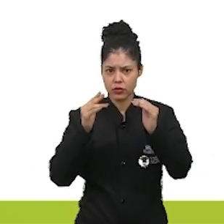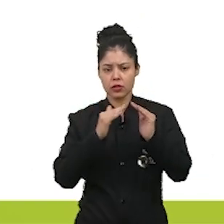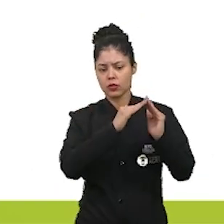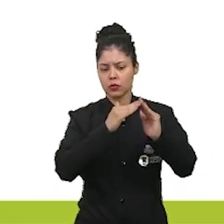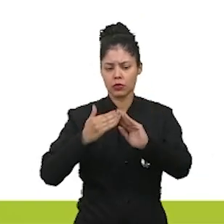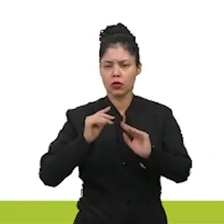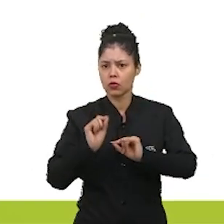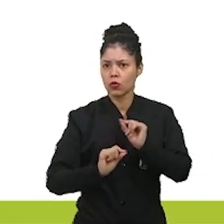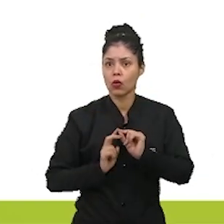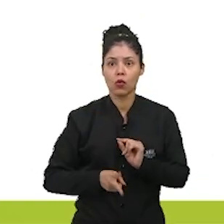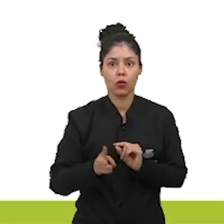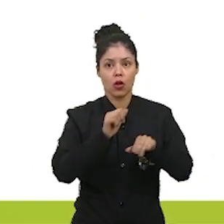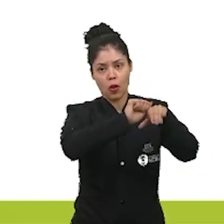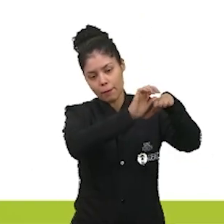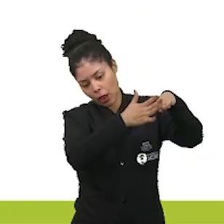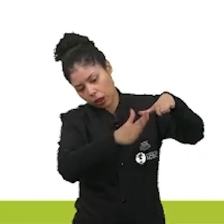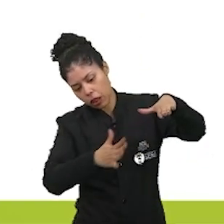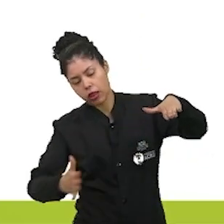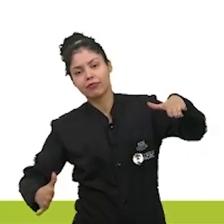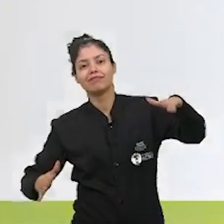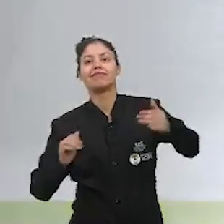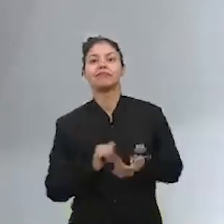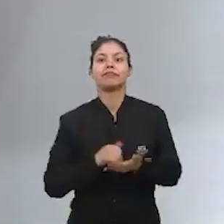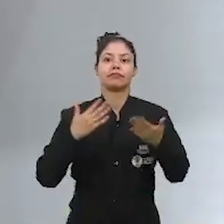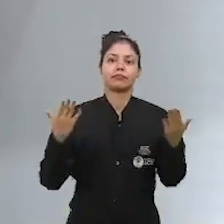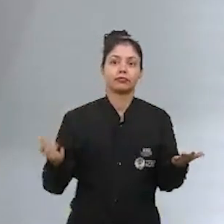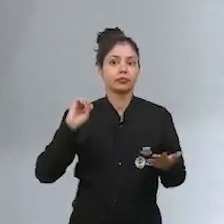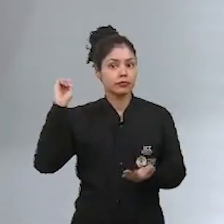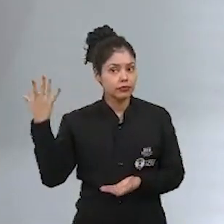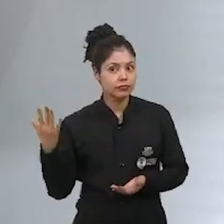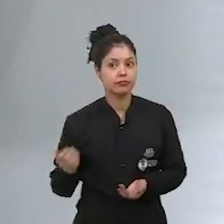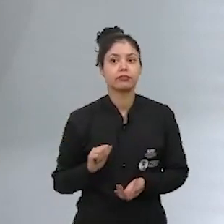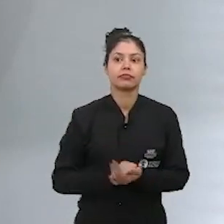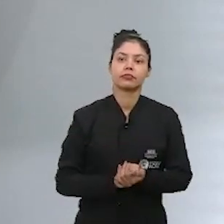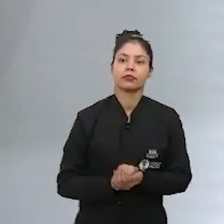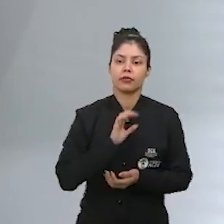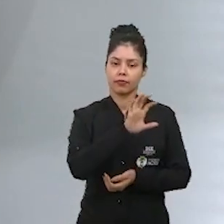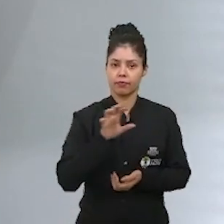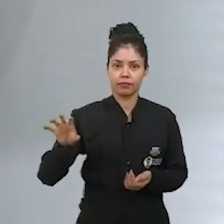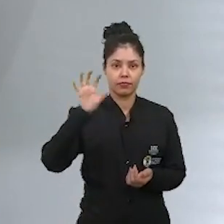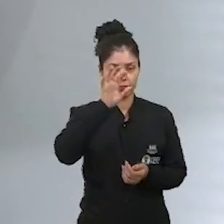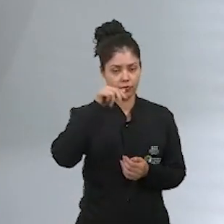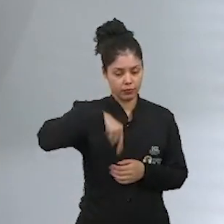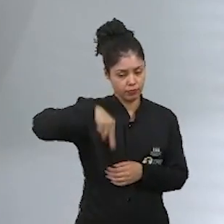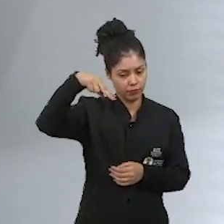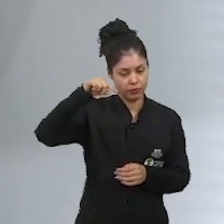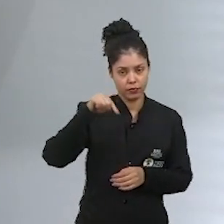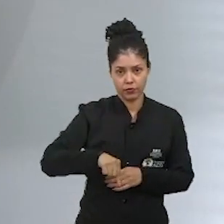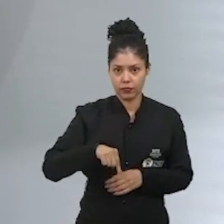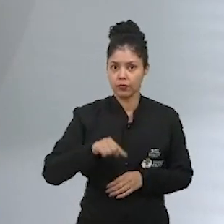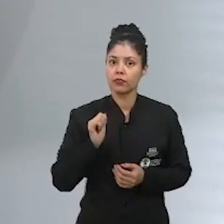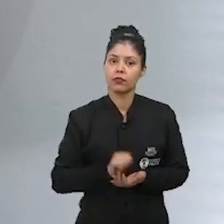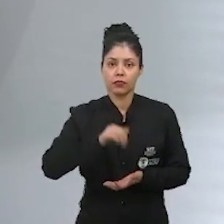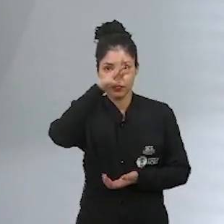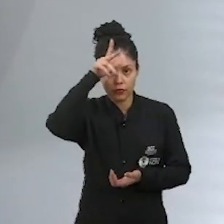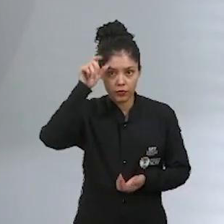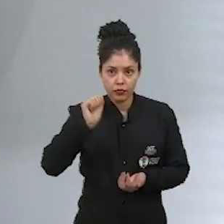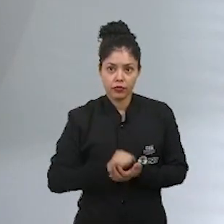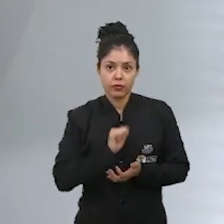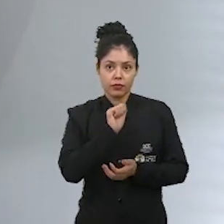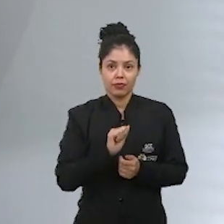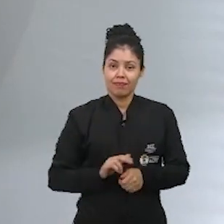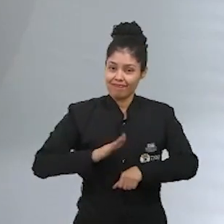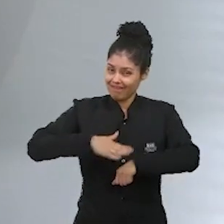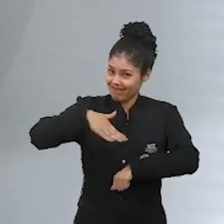com a predominância da erosão. Então, a depressão, que no caso aqui a região norte, a maior parte, também boa parte, é a depressão amazônica, são as